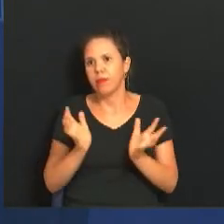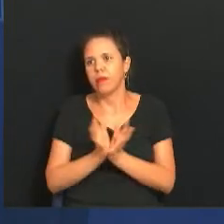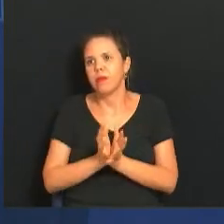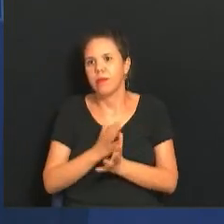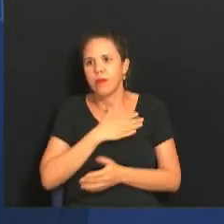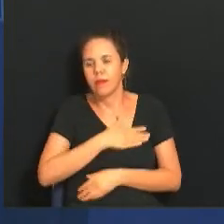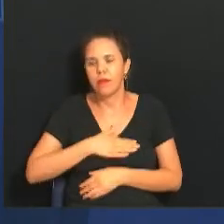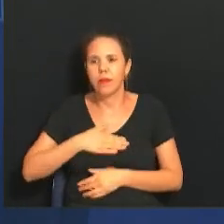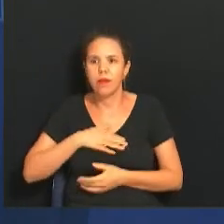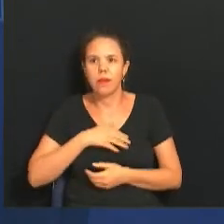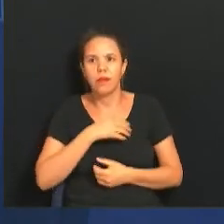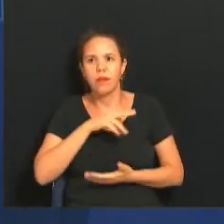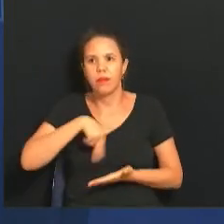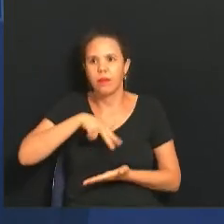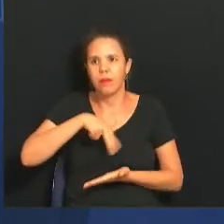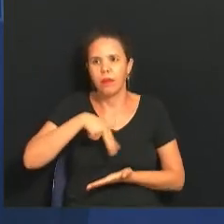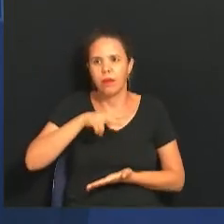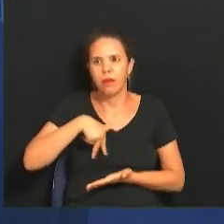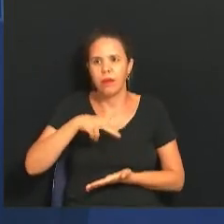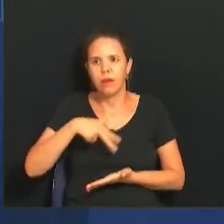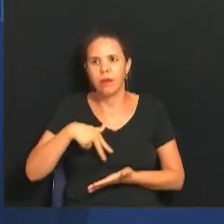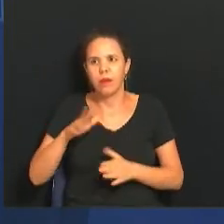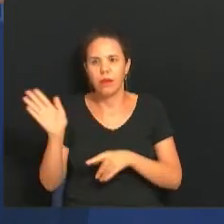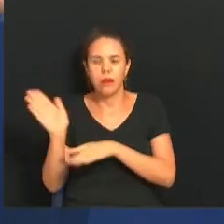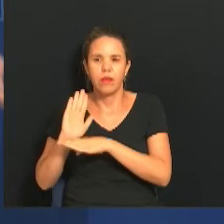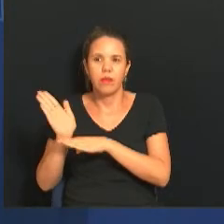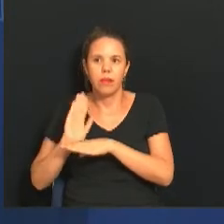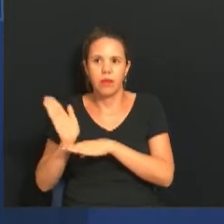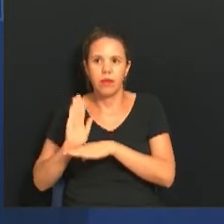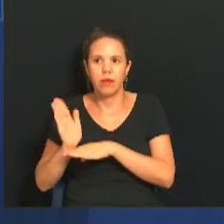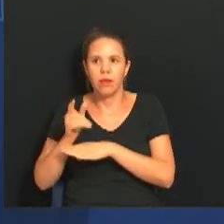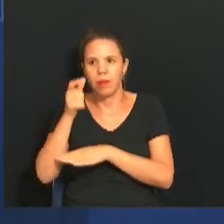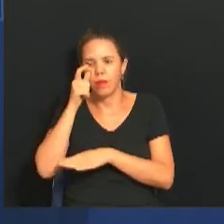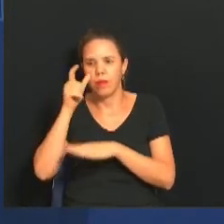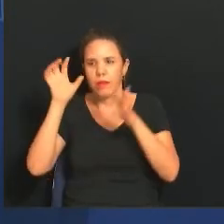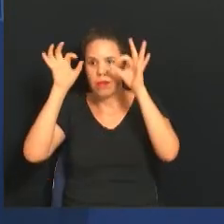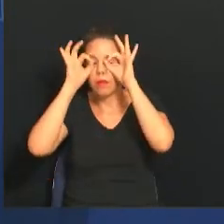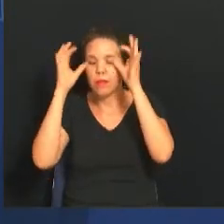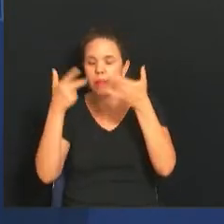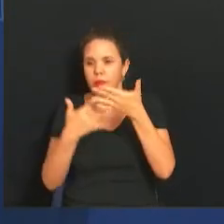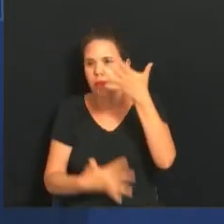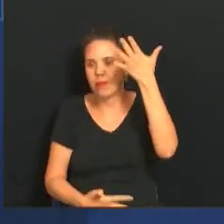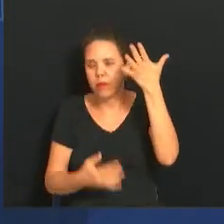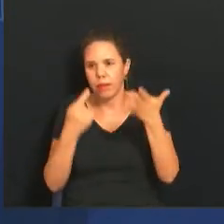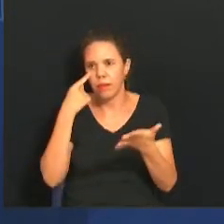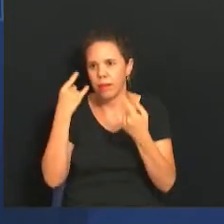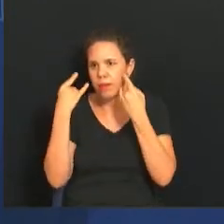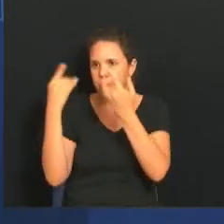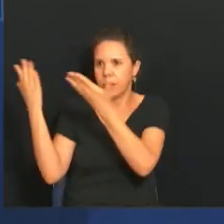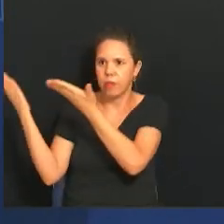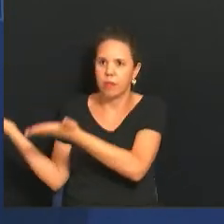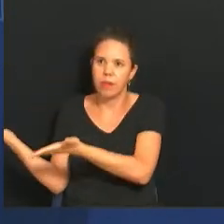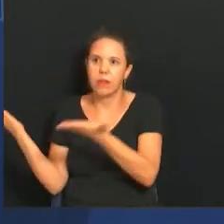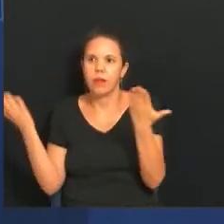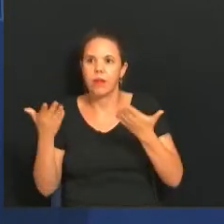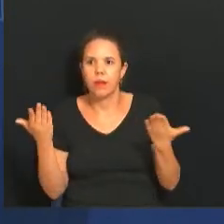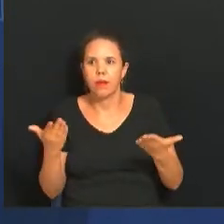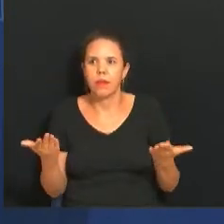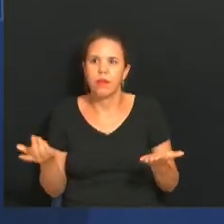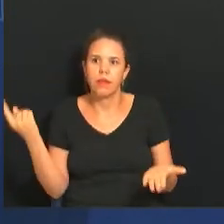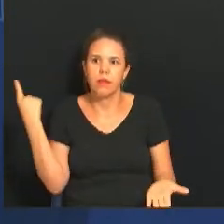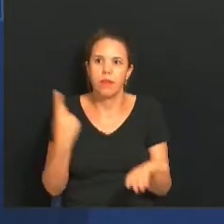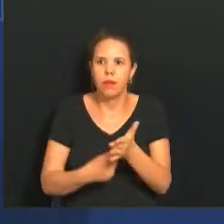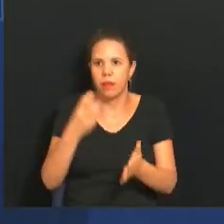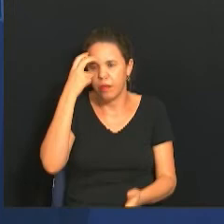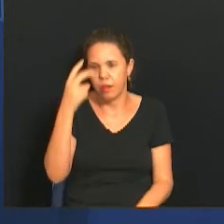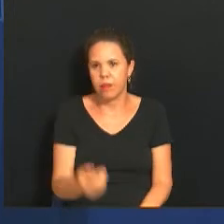de um forró, estreias no cinema, como o filme do Batman. São muitas atrações que você confere a partir de agora na